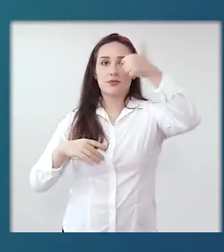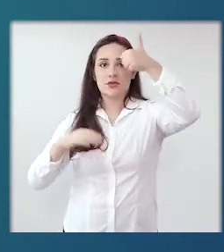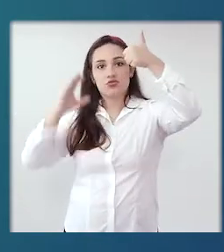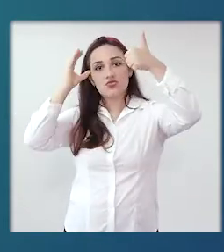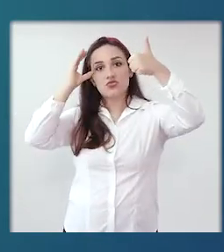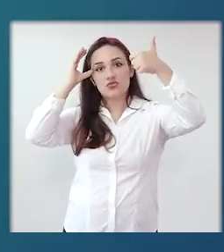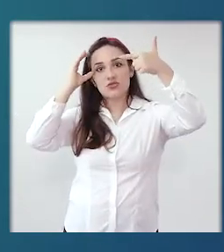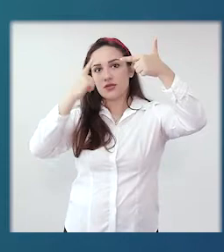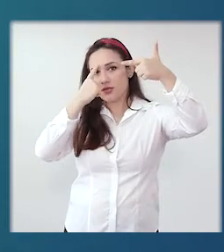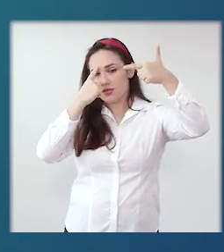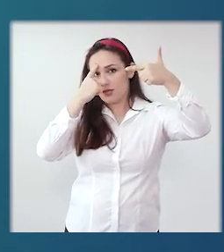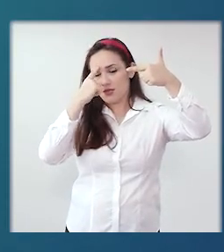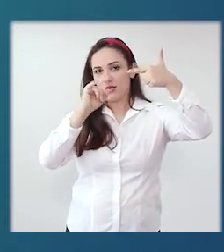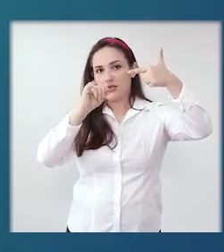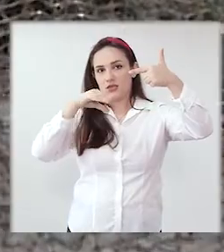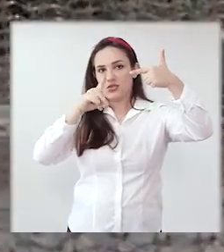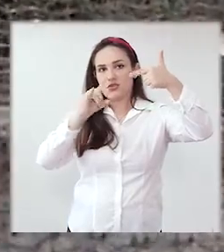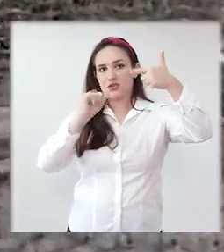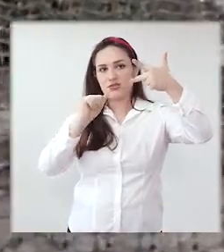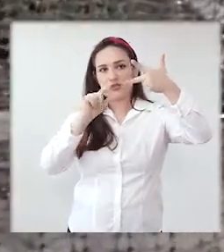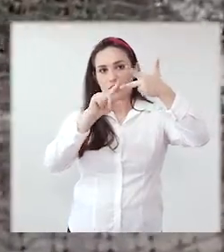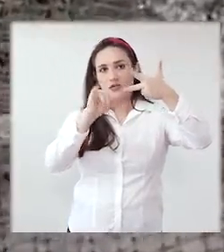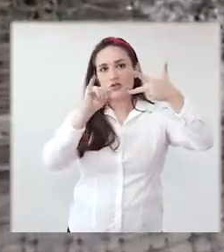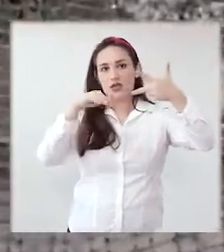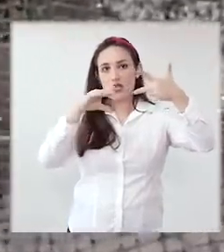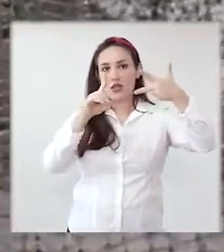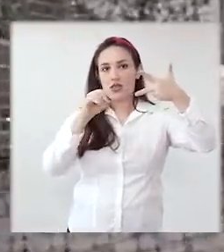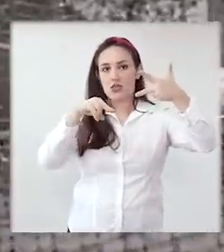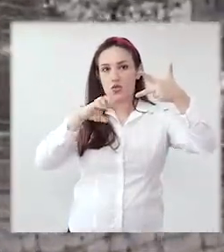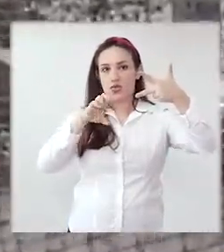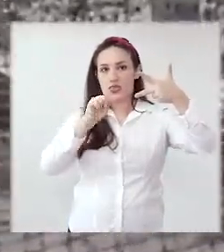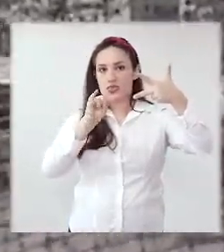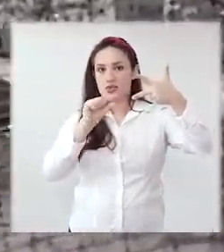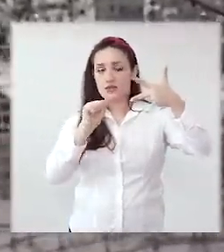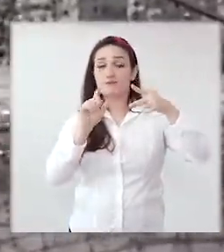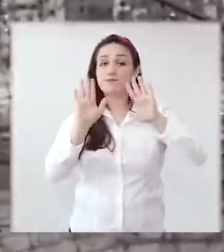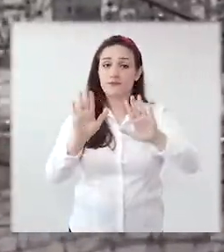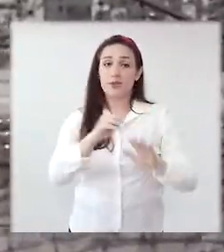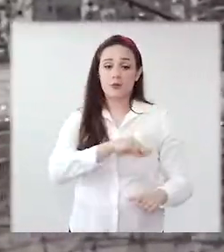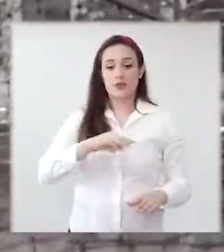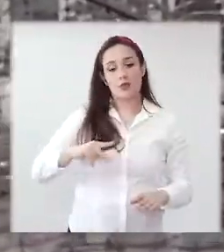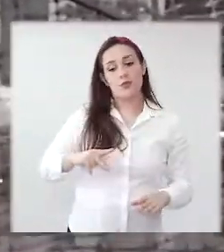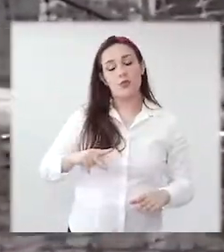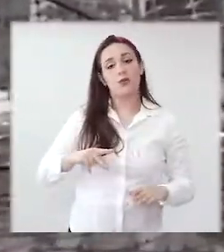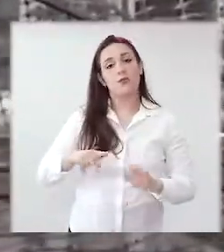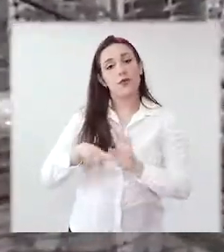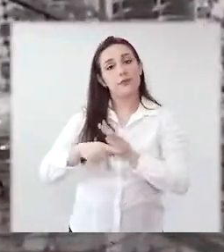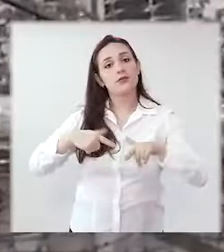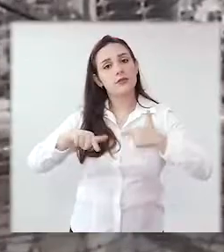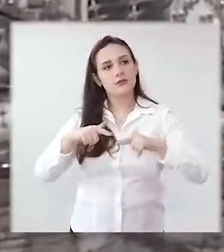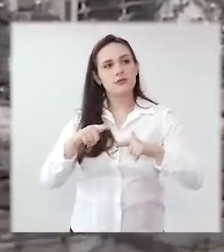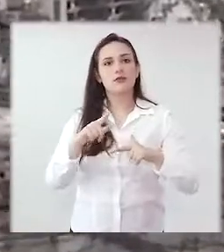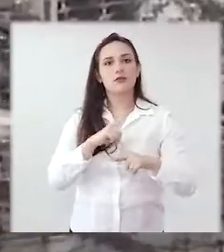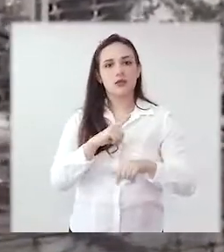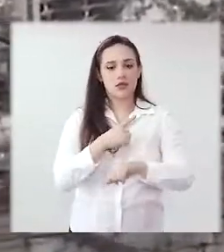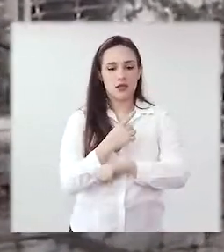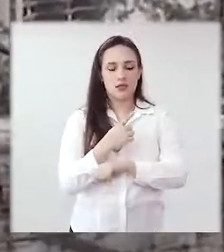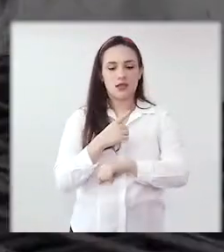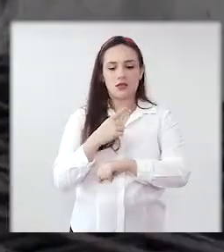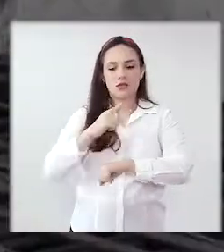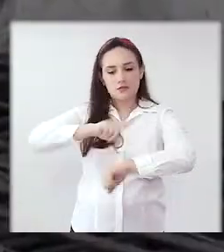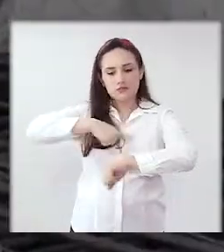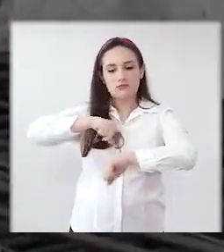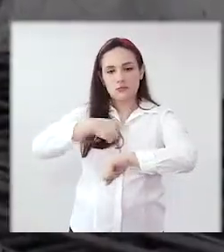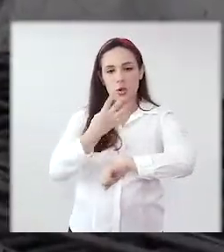da Índia e da Indonésia. De acordo com o Ministério Público do Trabalho, a cada 48 segundos